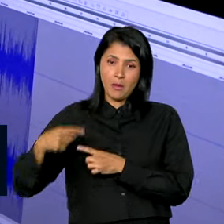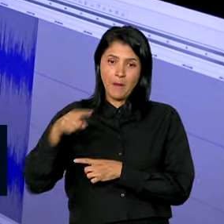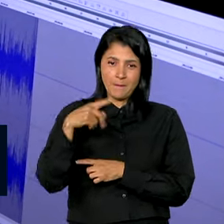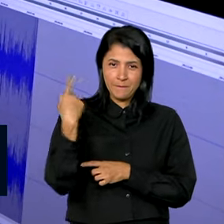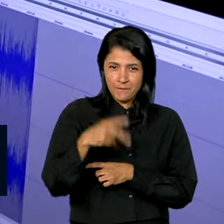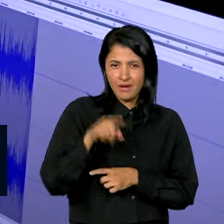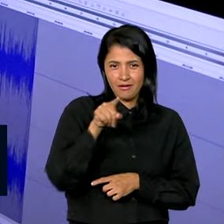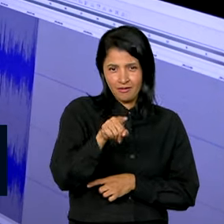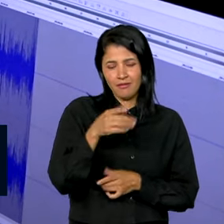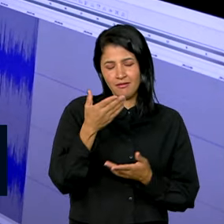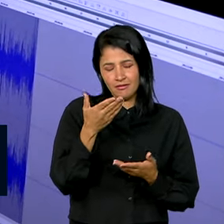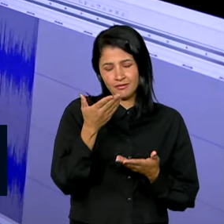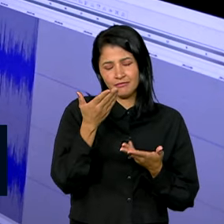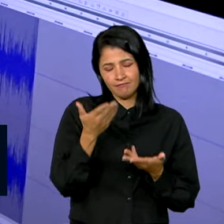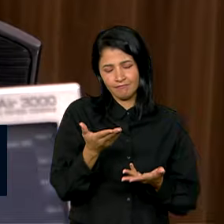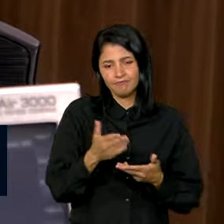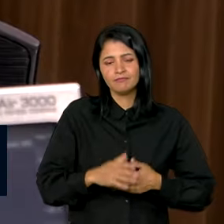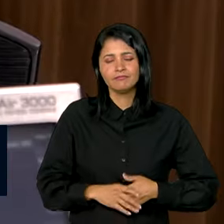você